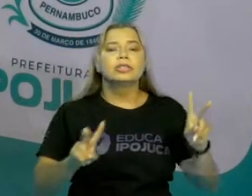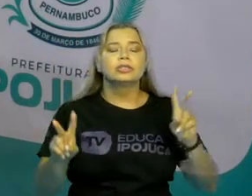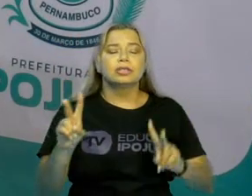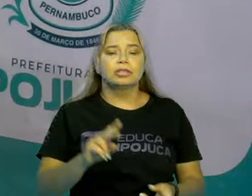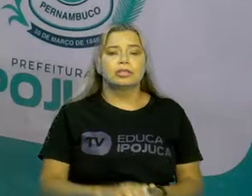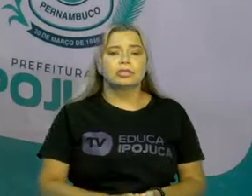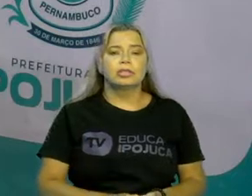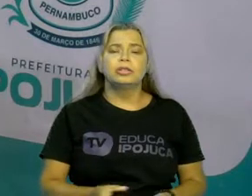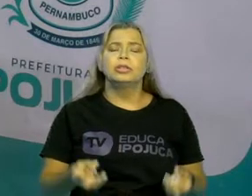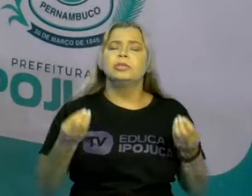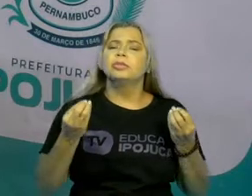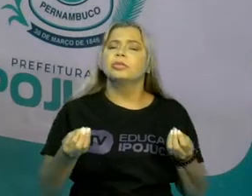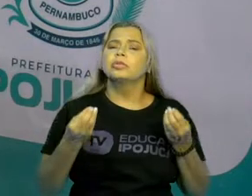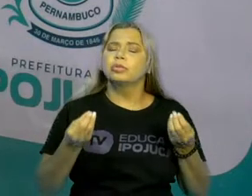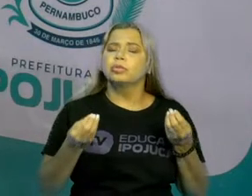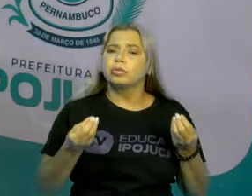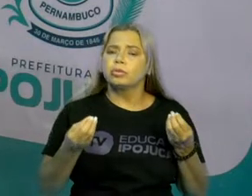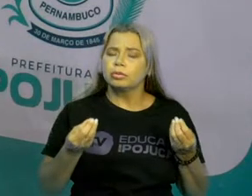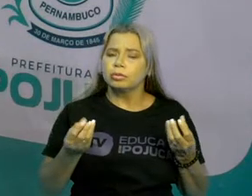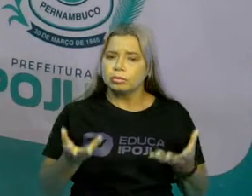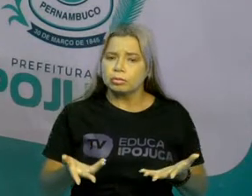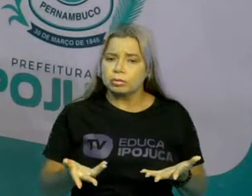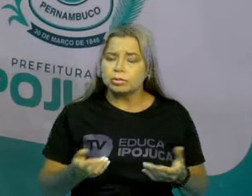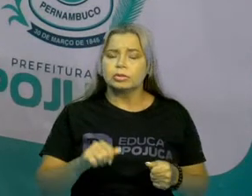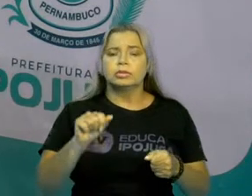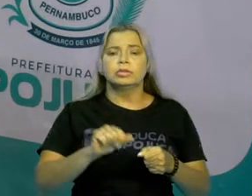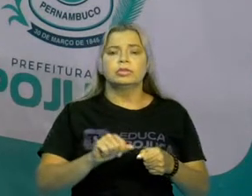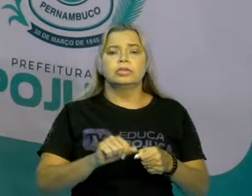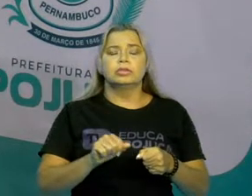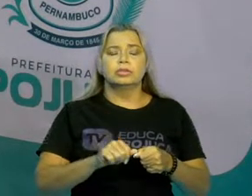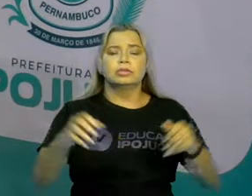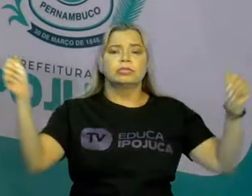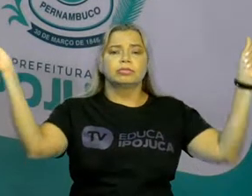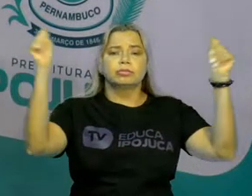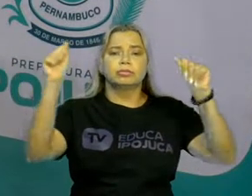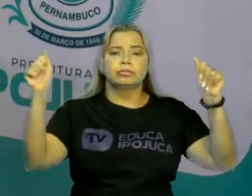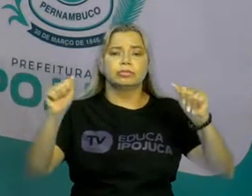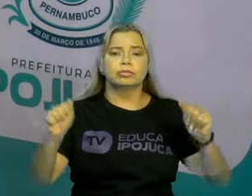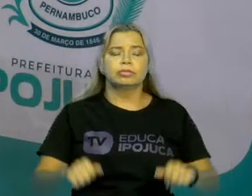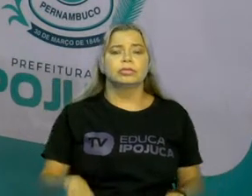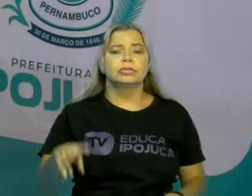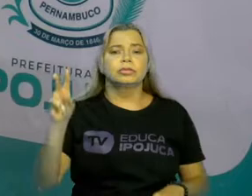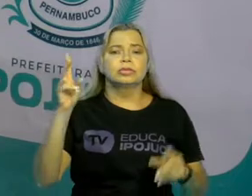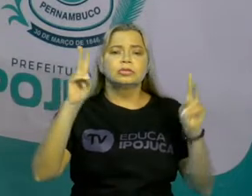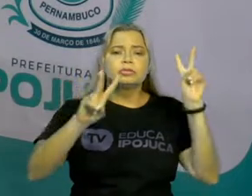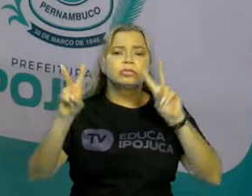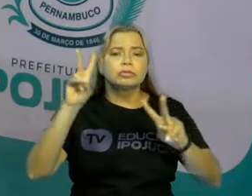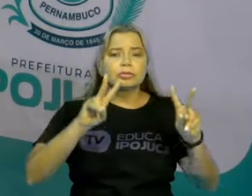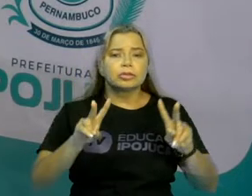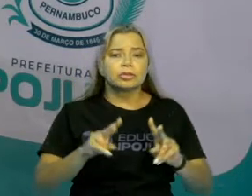artes visuais? Como é que se compõem essas artes visuais? Vamos aprender?